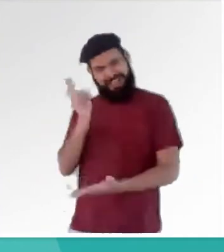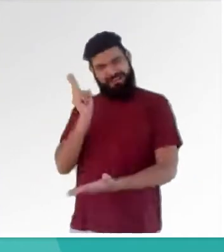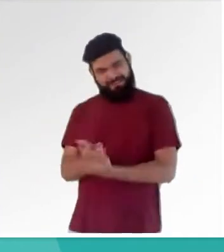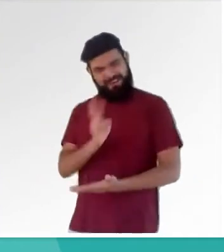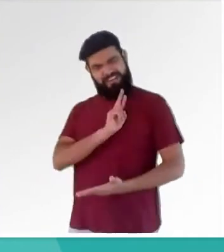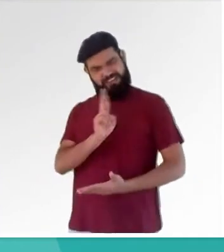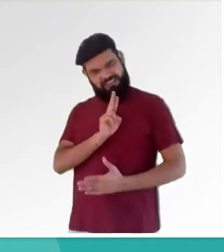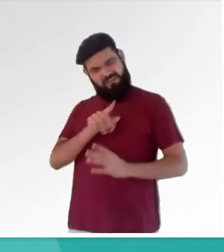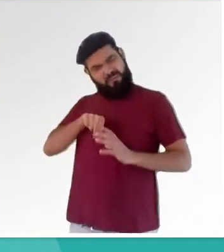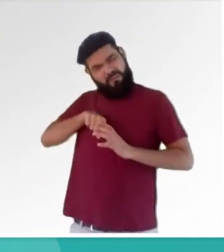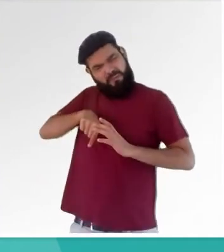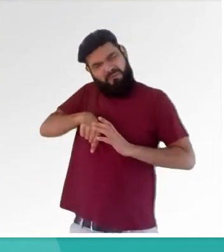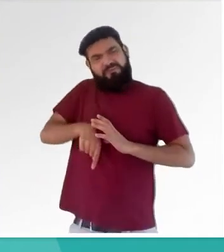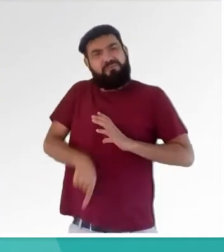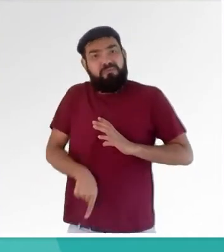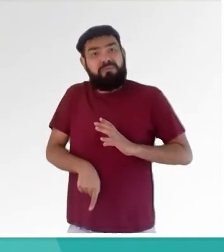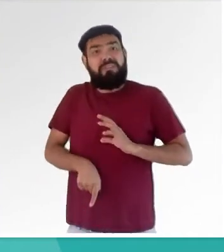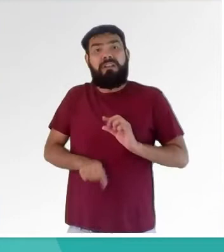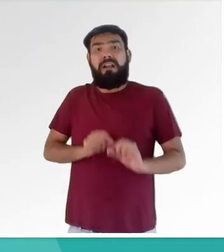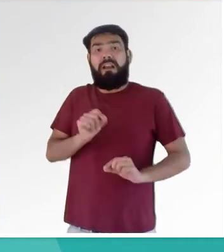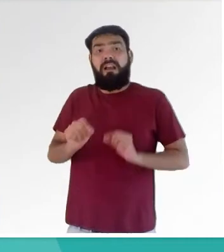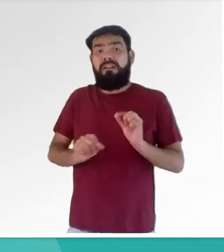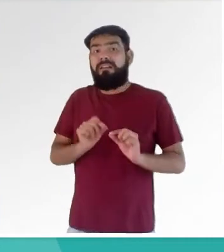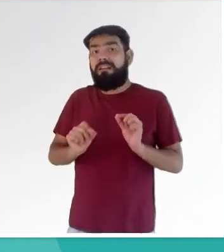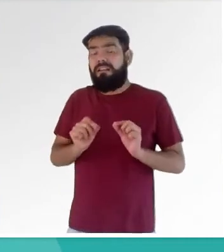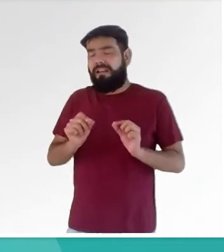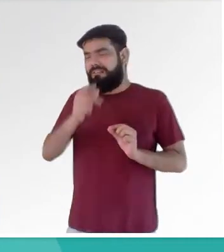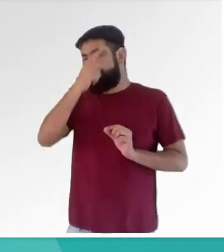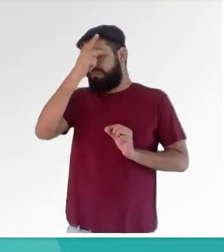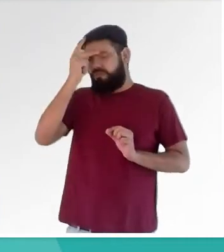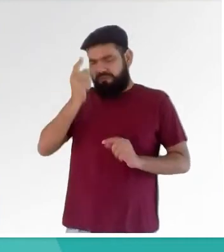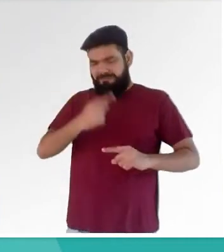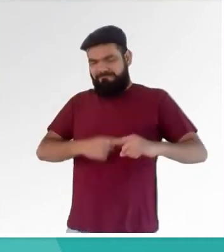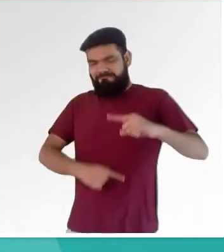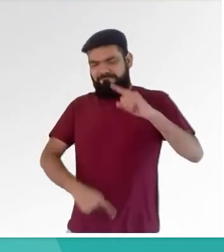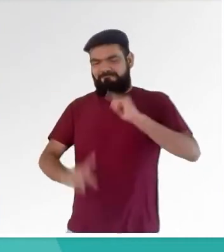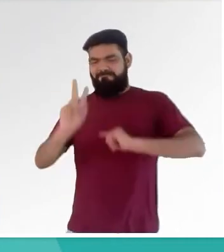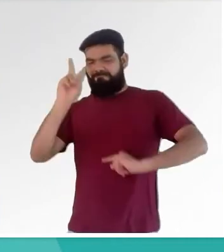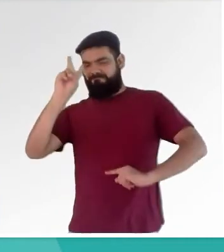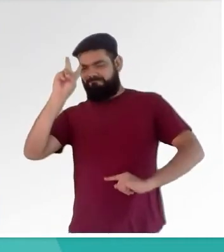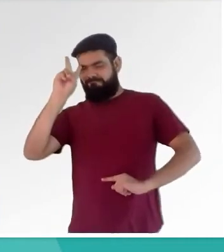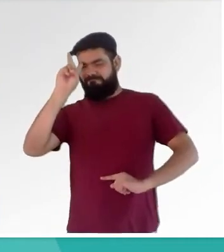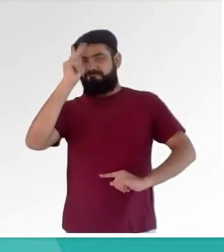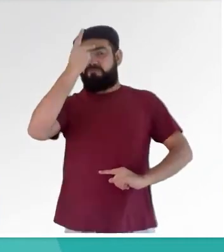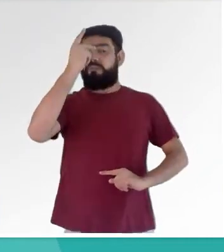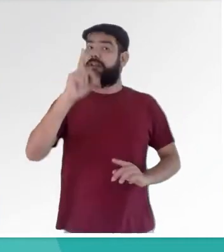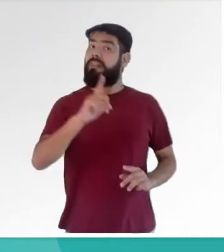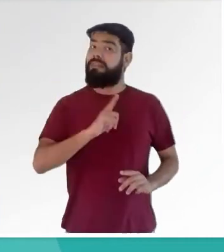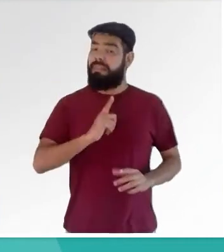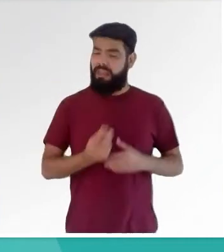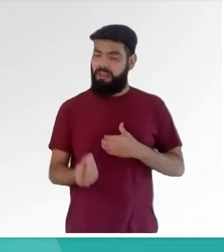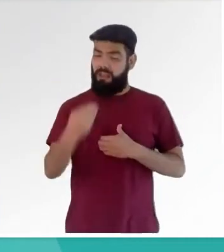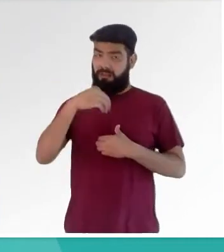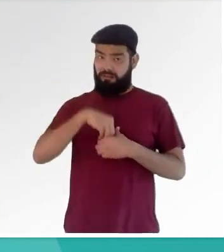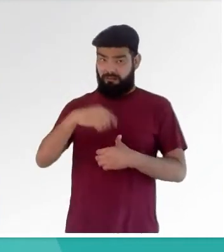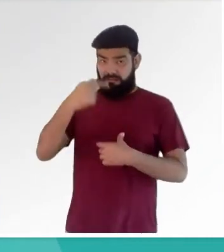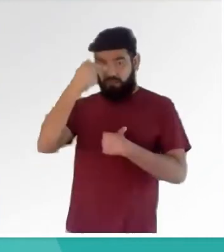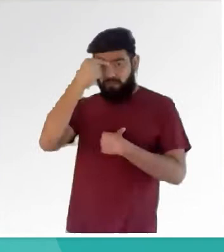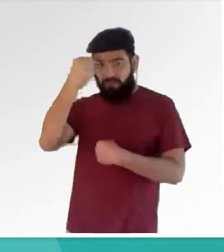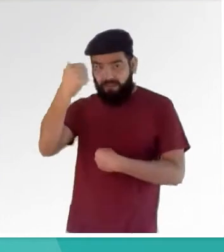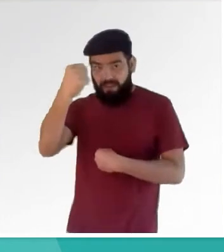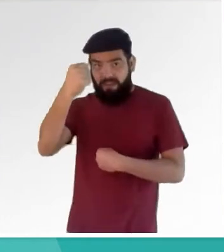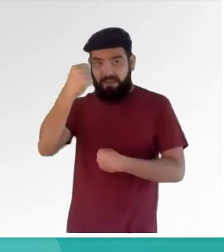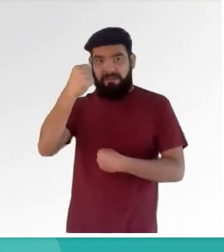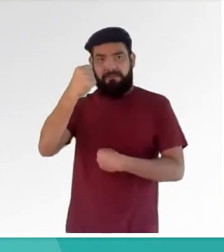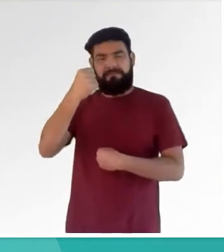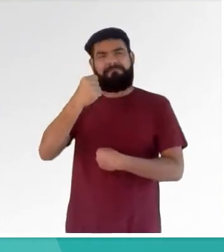verdadeira, ela vai fazer com que as pessoas que têm fé, né, busquem um